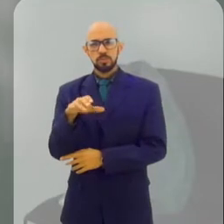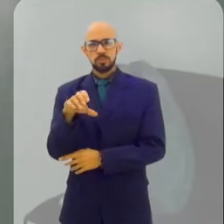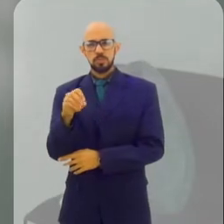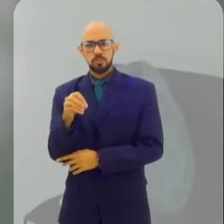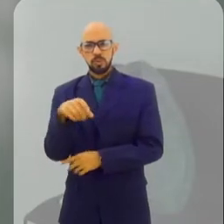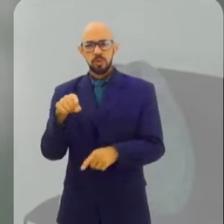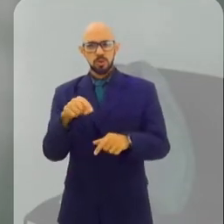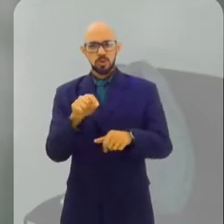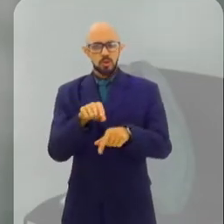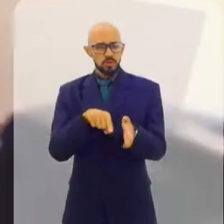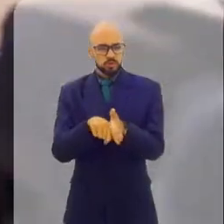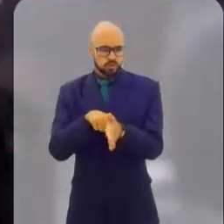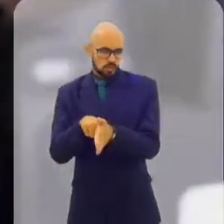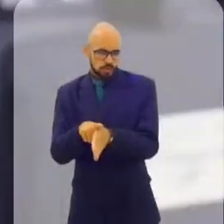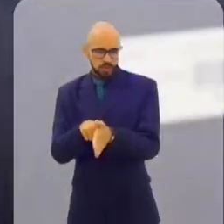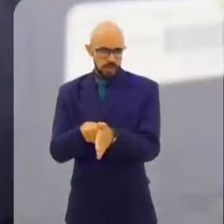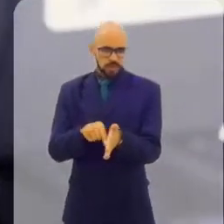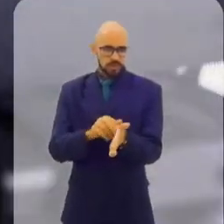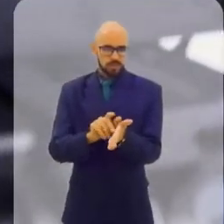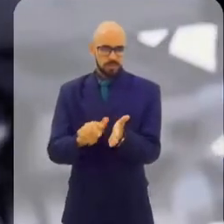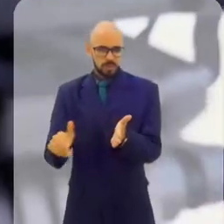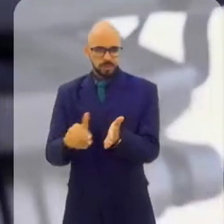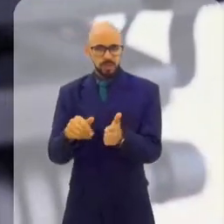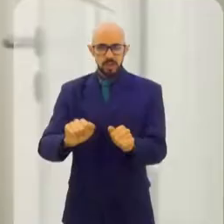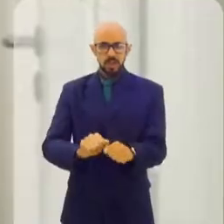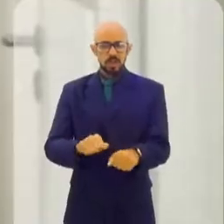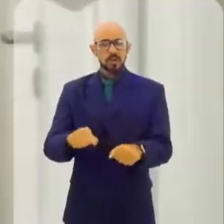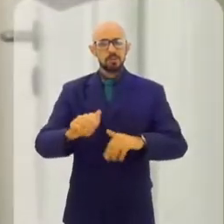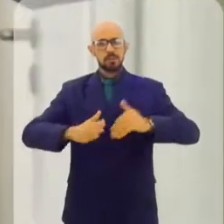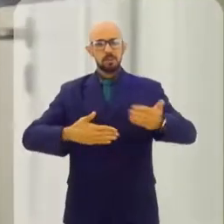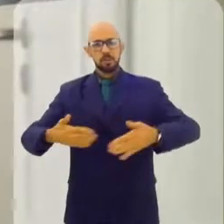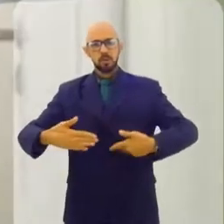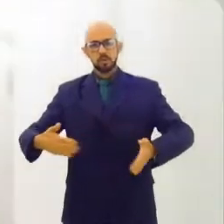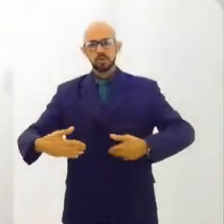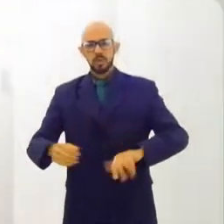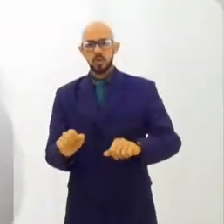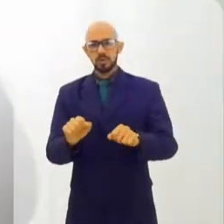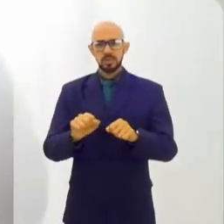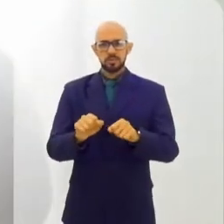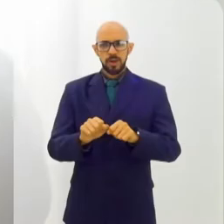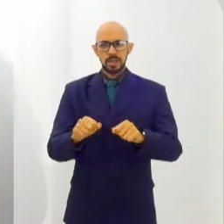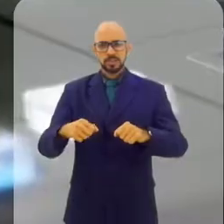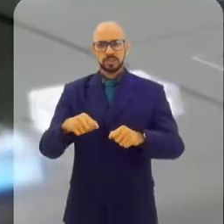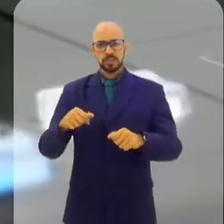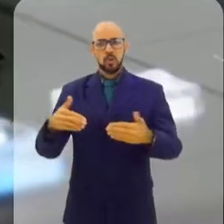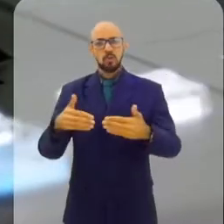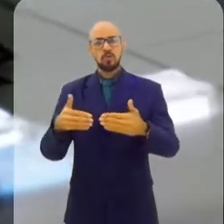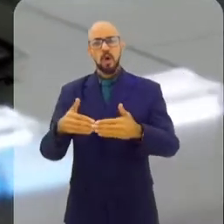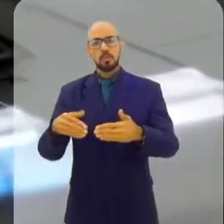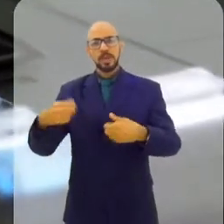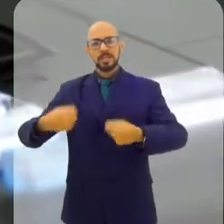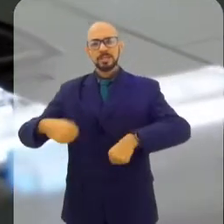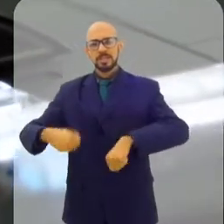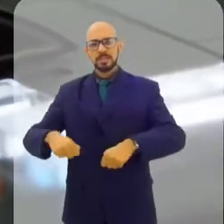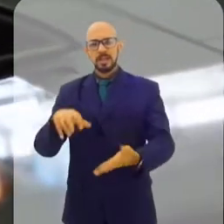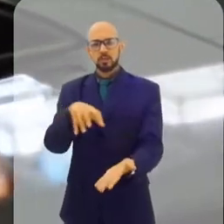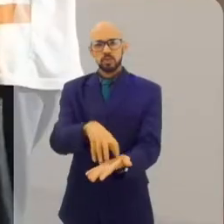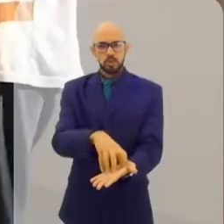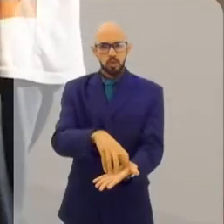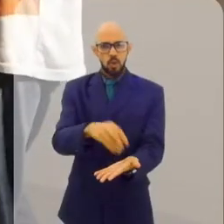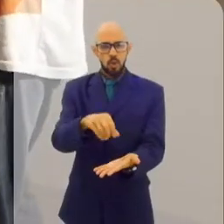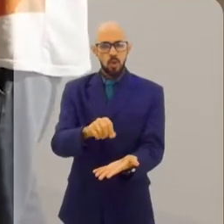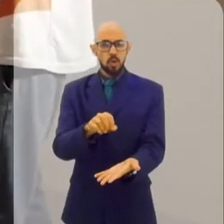e muito mais. Com um portfólio elaborado a partir das demandas do setor e da sua cadeia produtiva, a